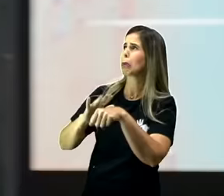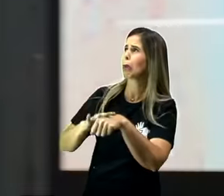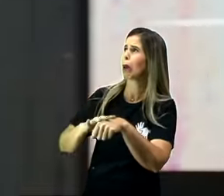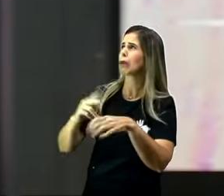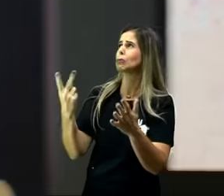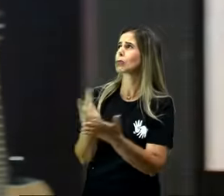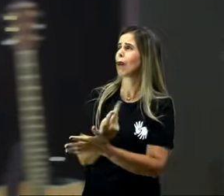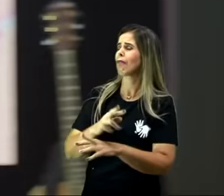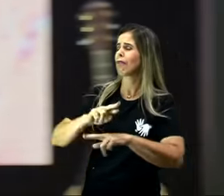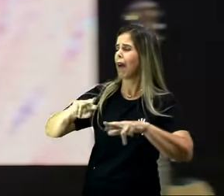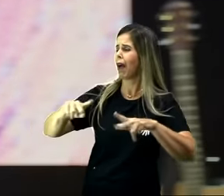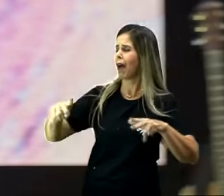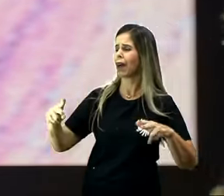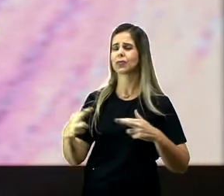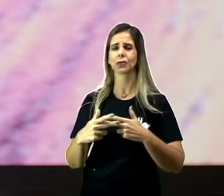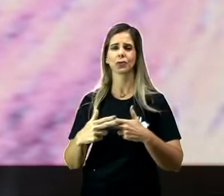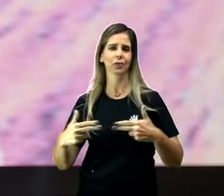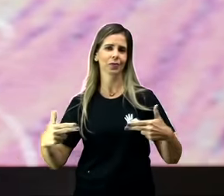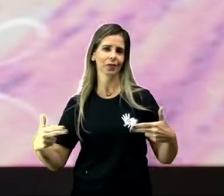Olha lá, outra rindo.